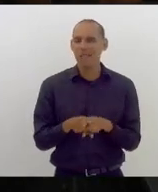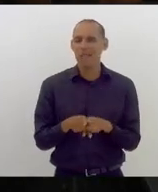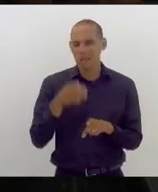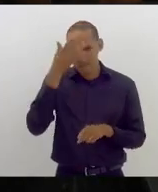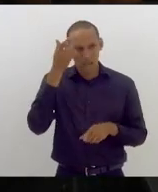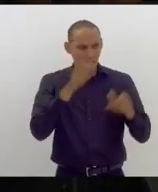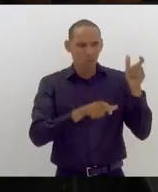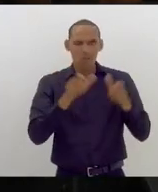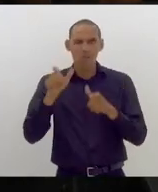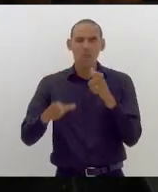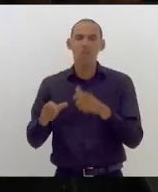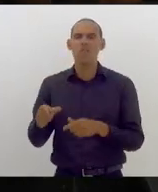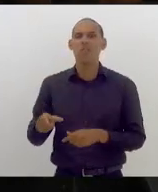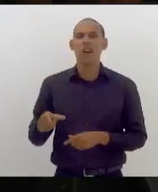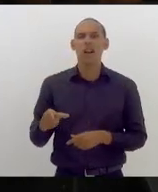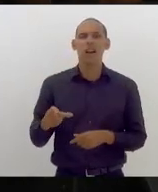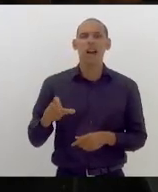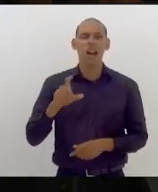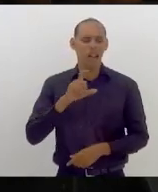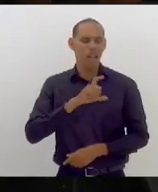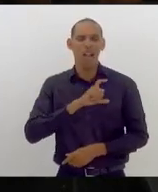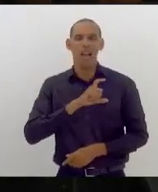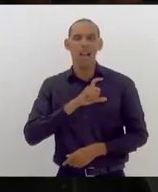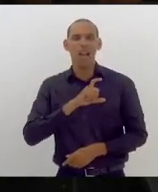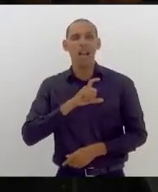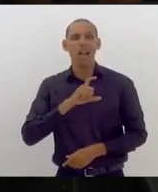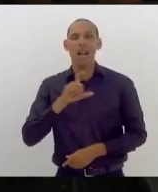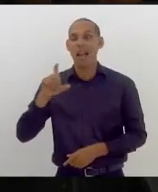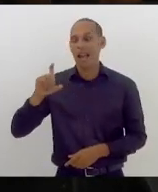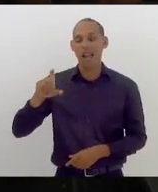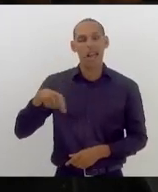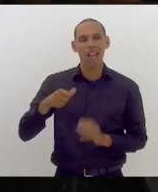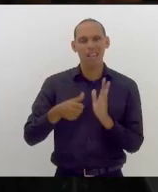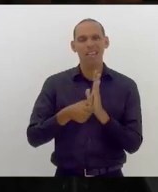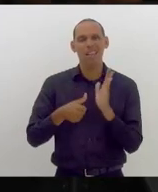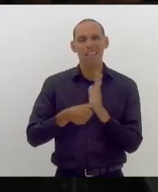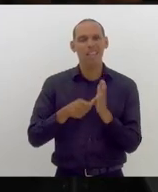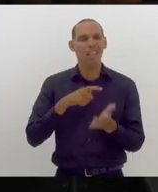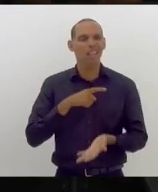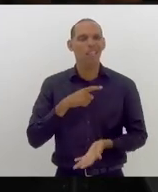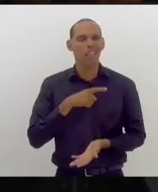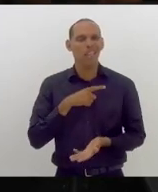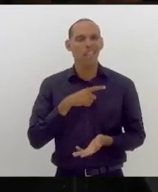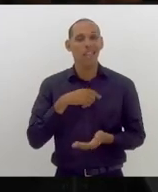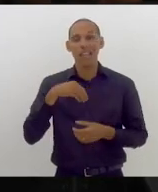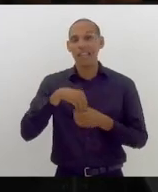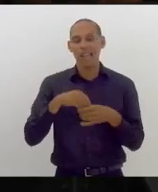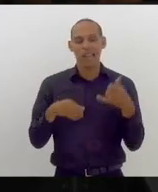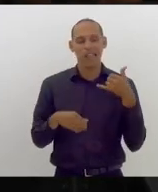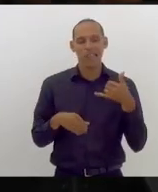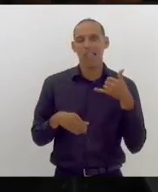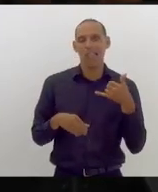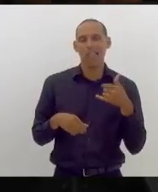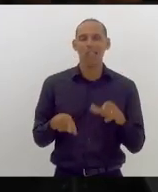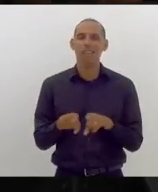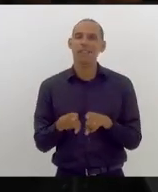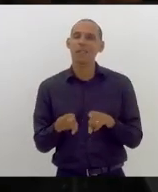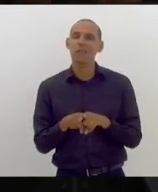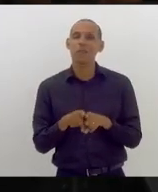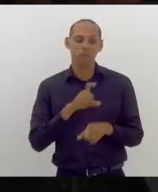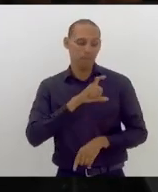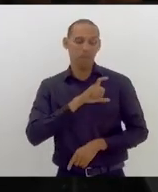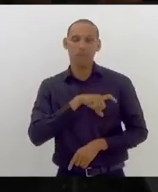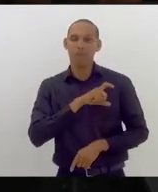as pessoas podem ter a sua carteira de identificação civil no seu celular, onde a gente pode ter a carteira